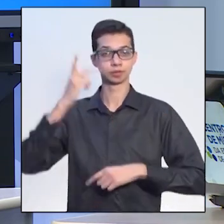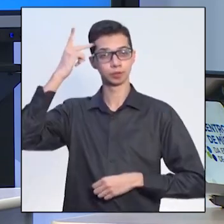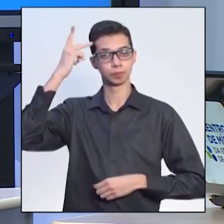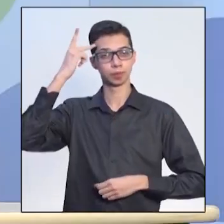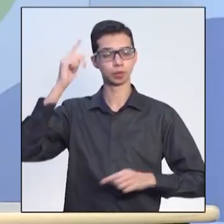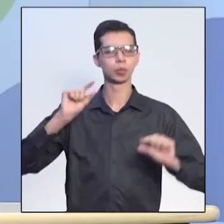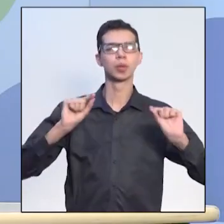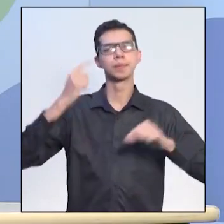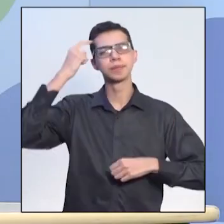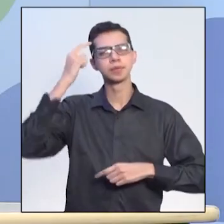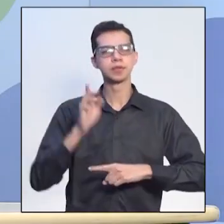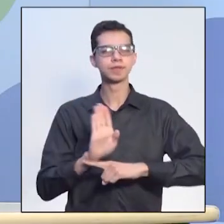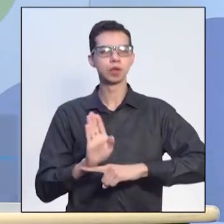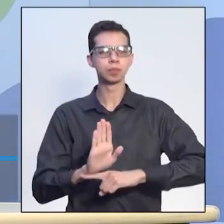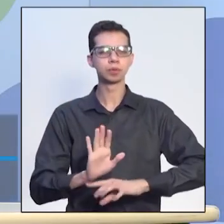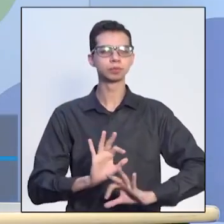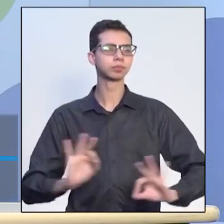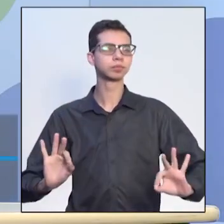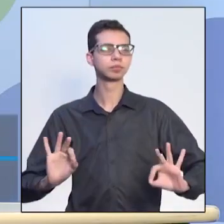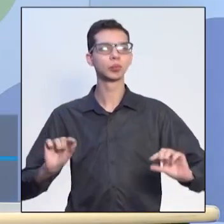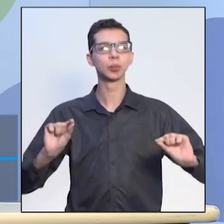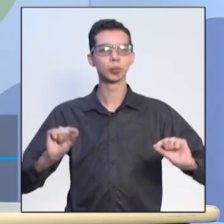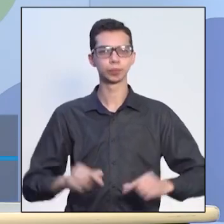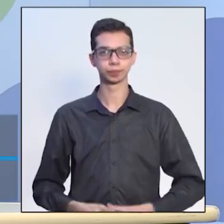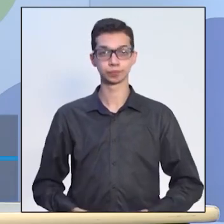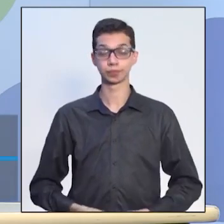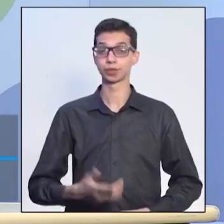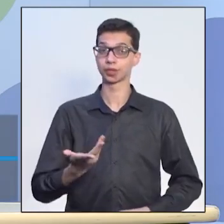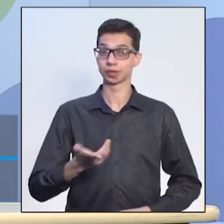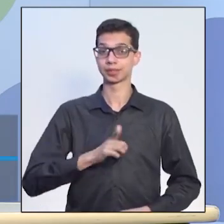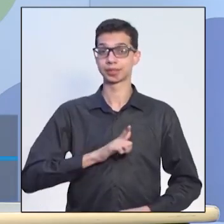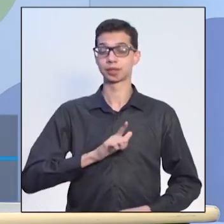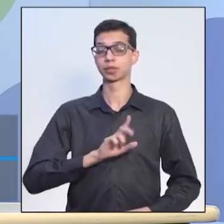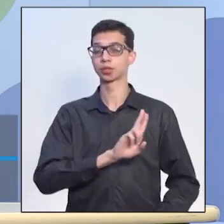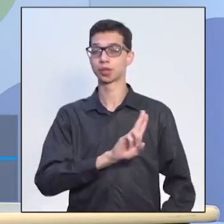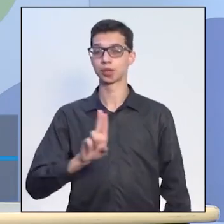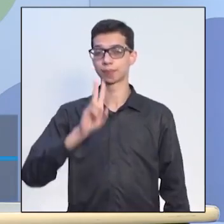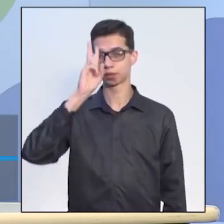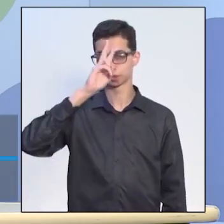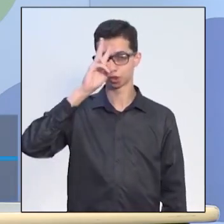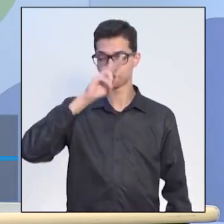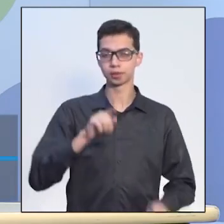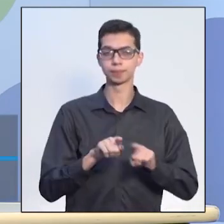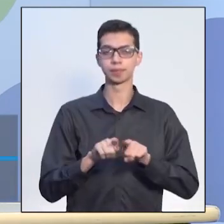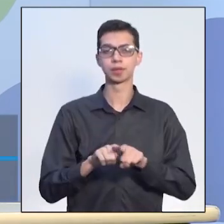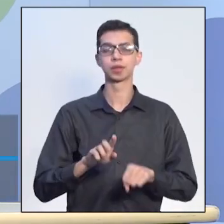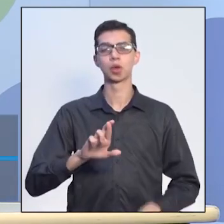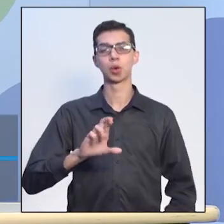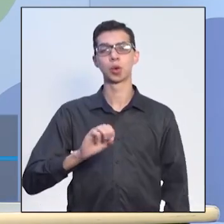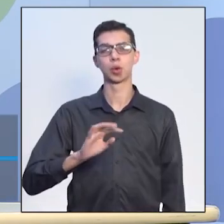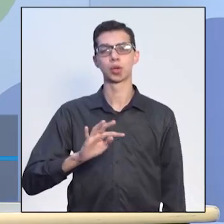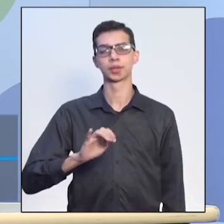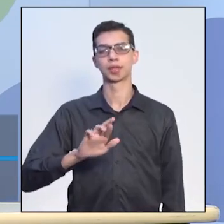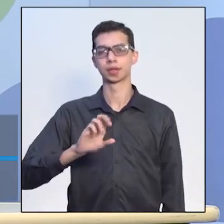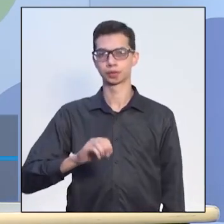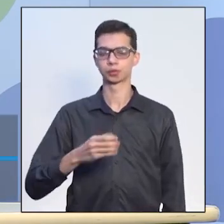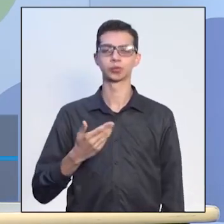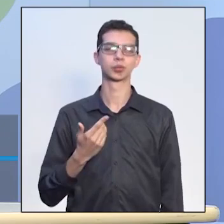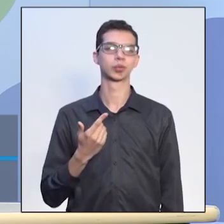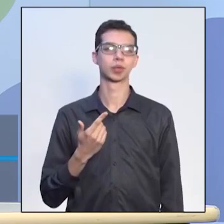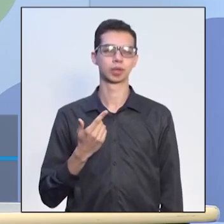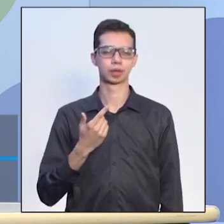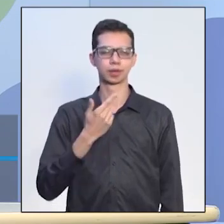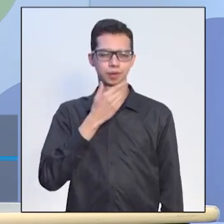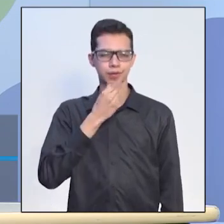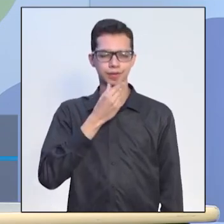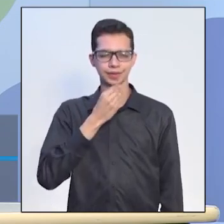excelente? Olha, tem aqui a história, um bom roteiro e atuação dos atores, o Gabriel. Então, ele Roteiro, analisa atuação, bem nossa, o